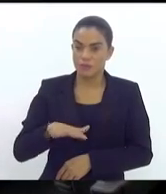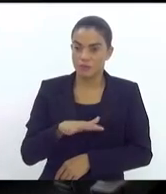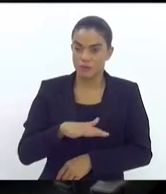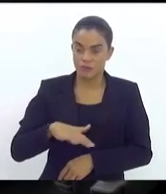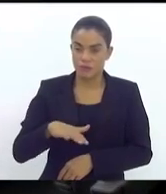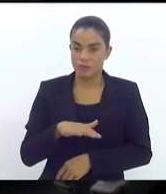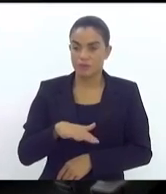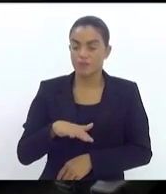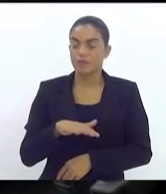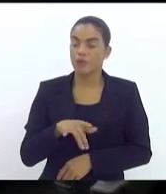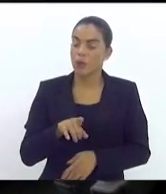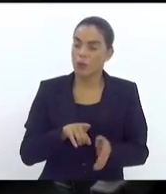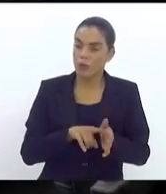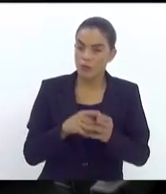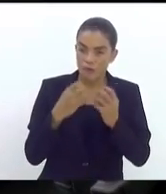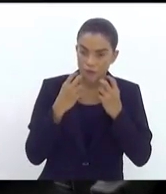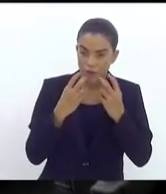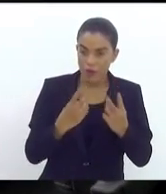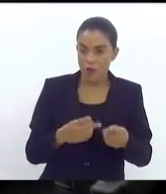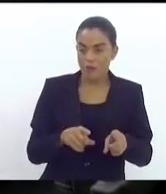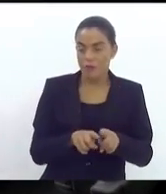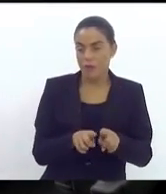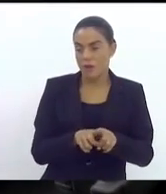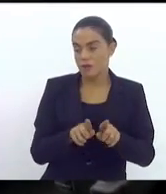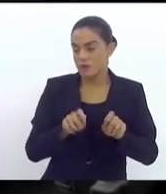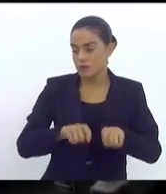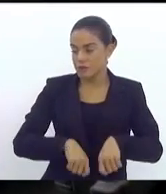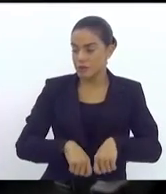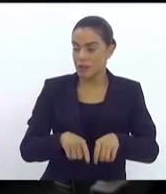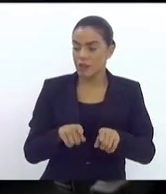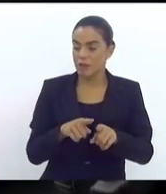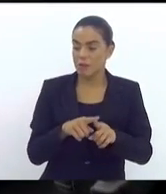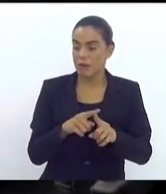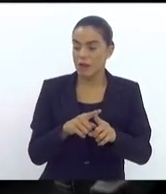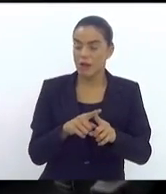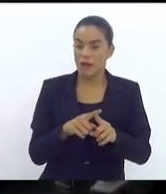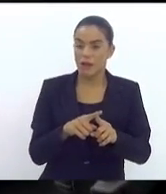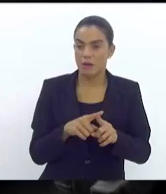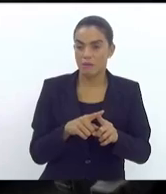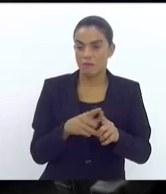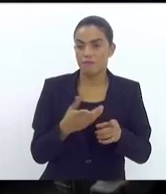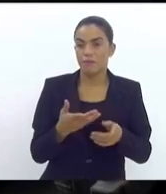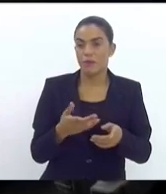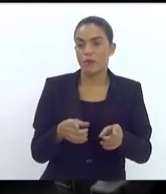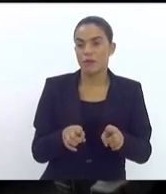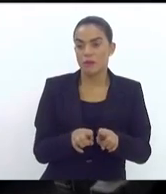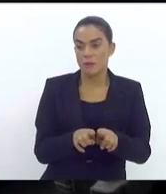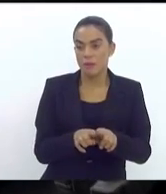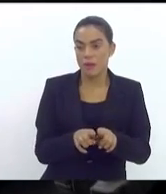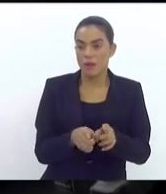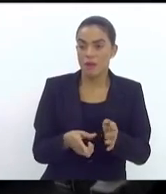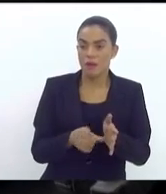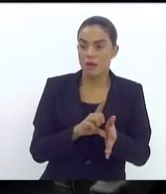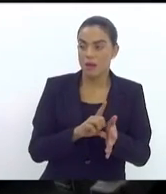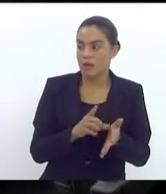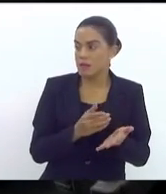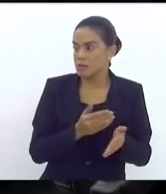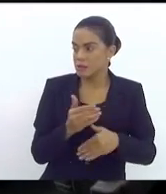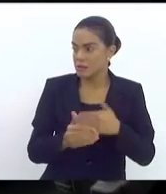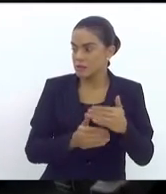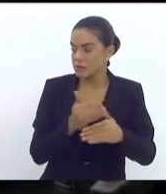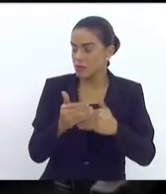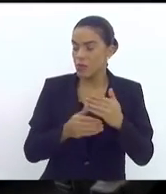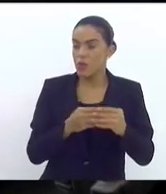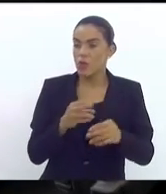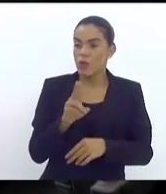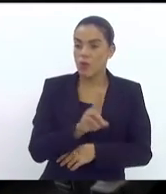show-up. Como veremos, o exposto deveria ser suficiente para ligar o nosso sinal de alerta. Antes de prosseguirmos, porém, vale situar o próprio uso